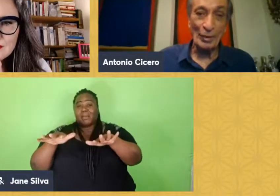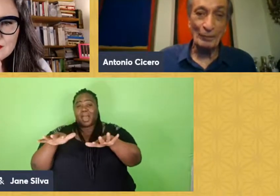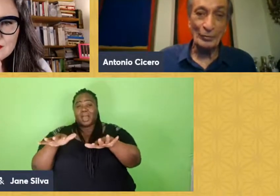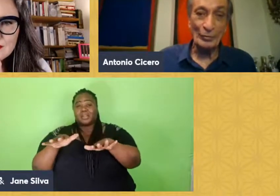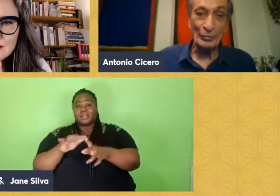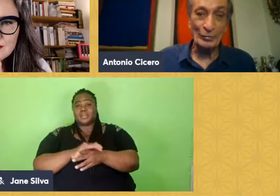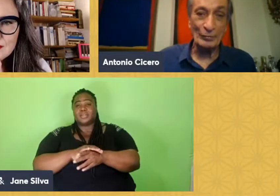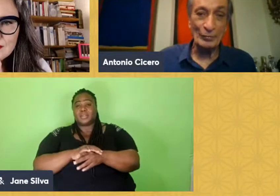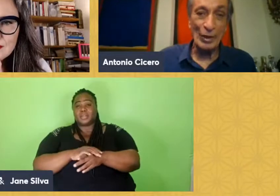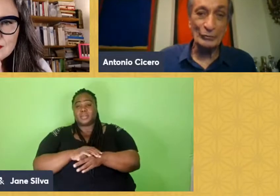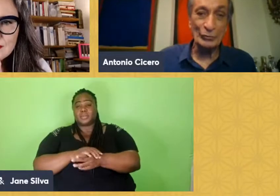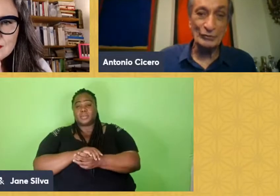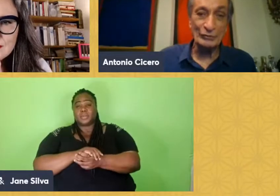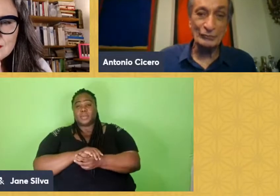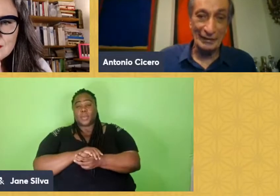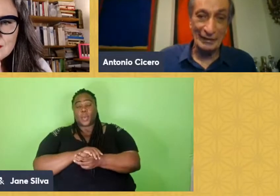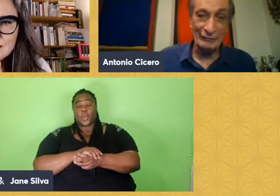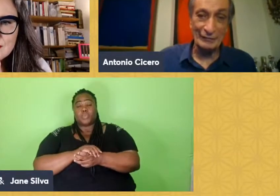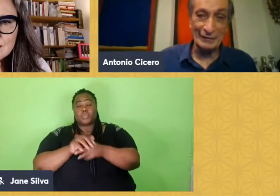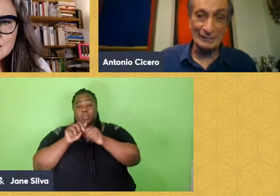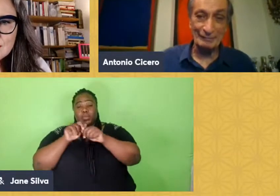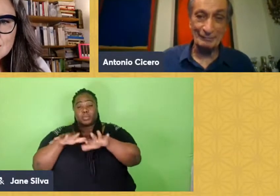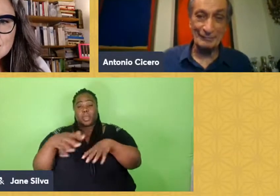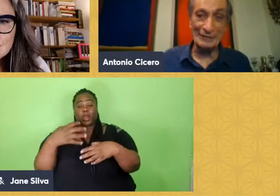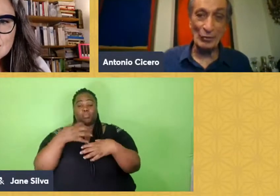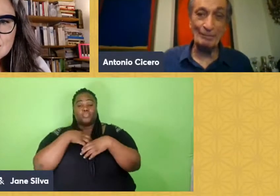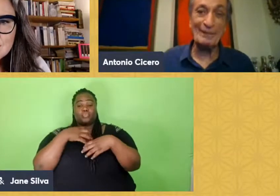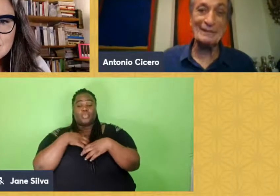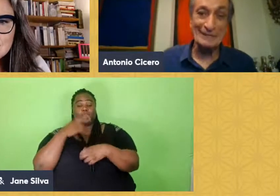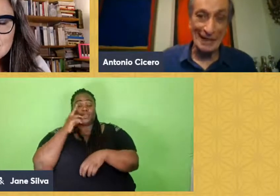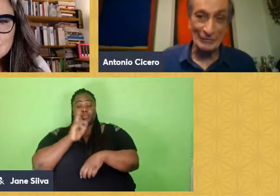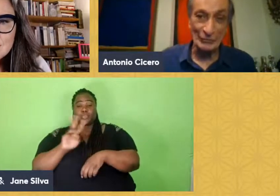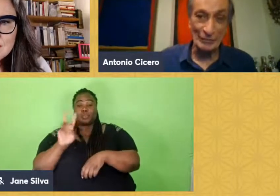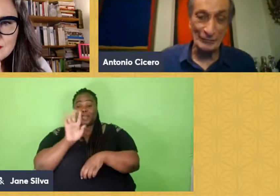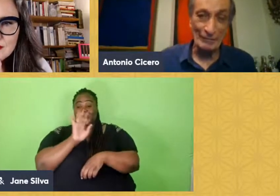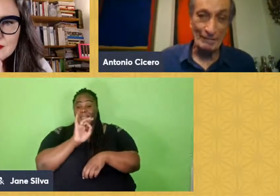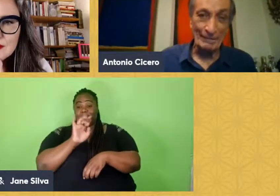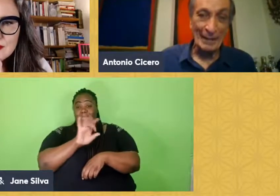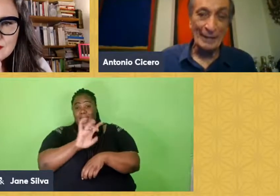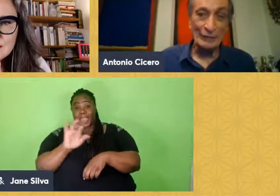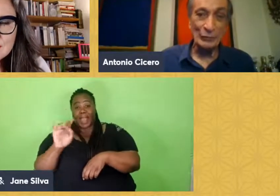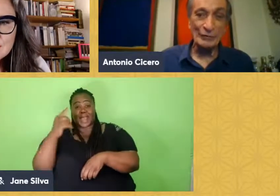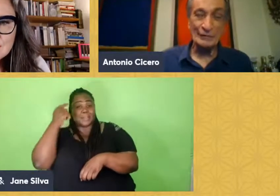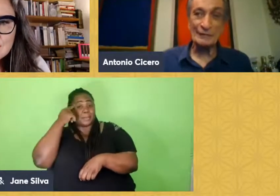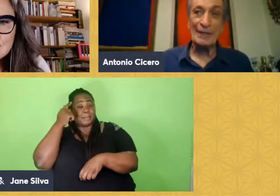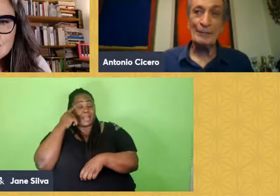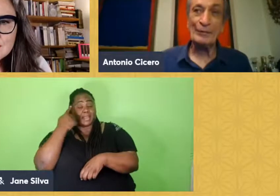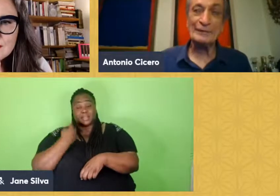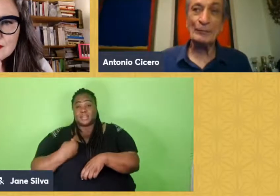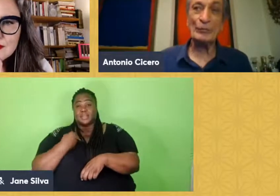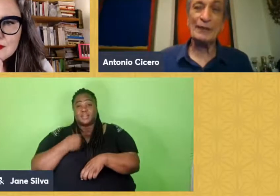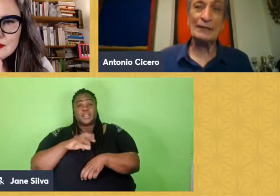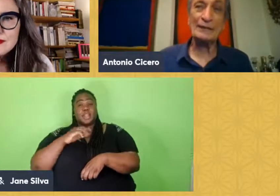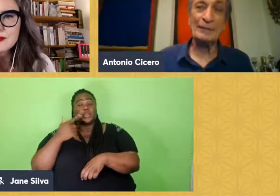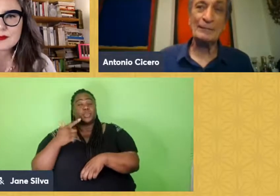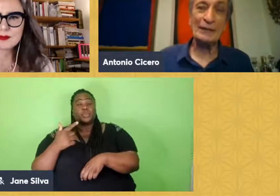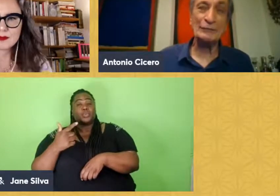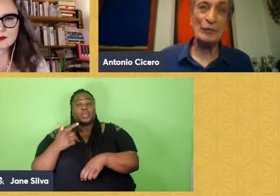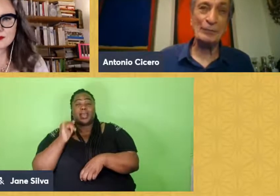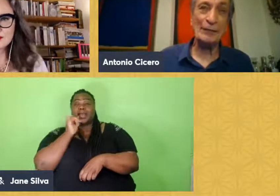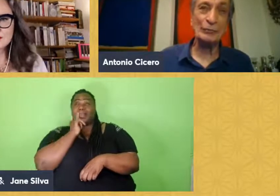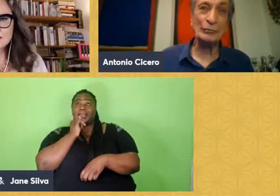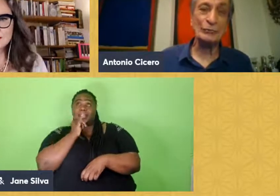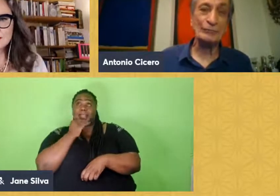o próprio modo de ver a vida, de cada um pensar sobre ela. Não existe, por exemplo, em